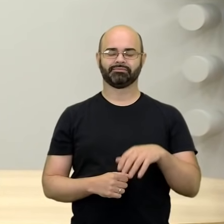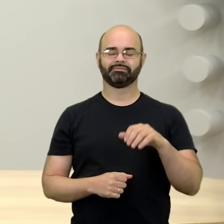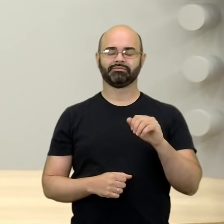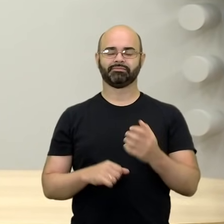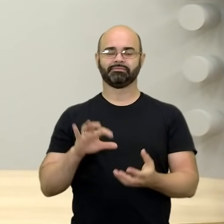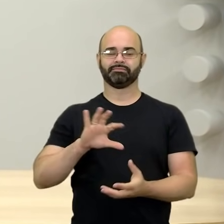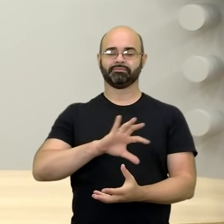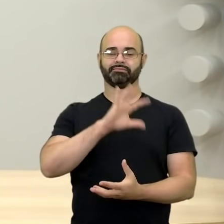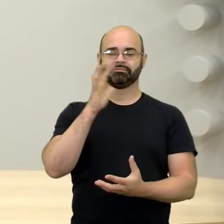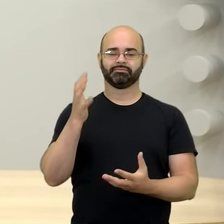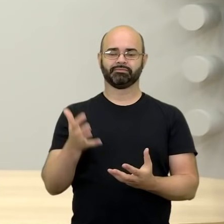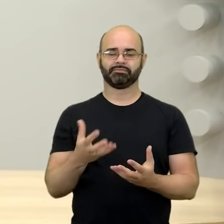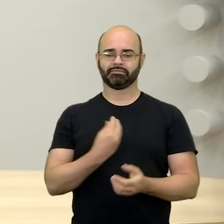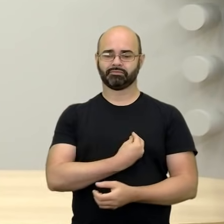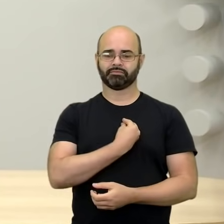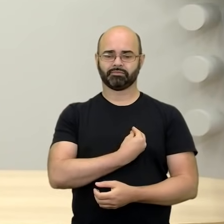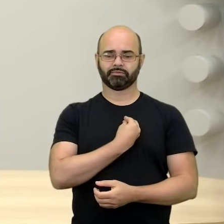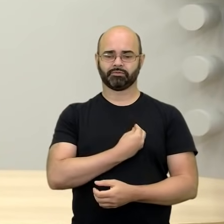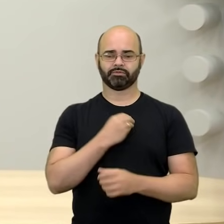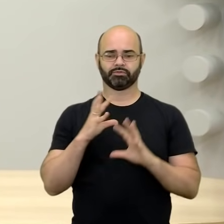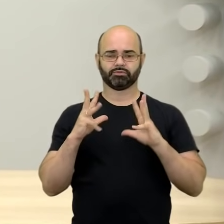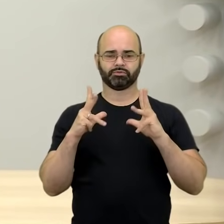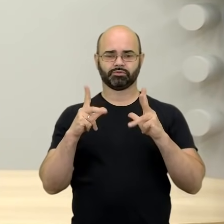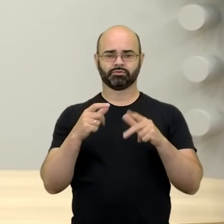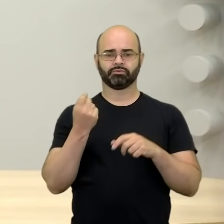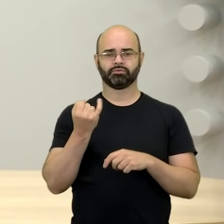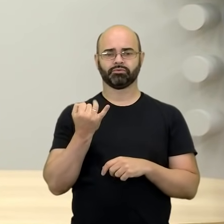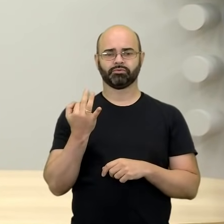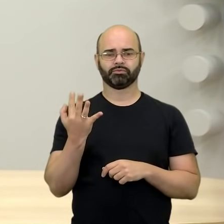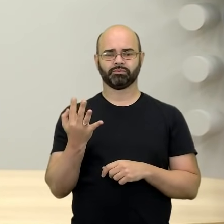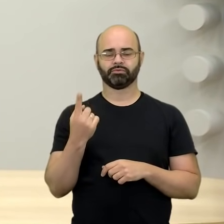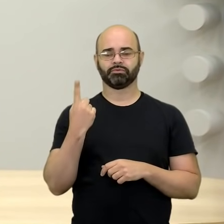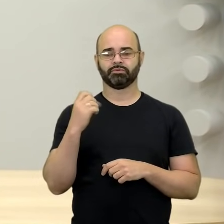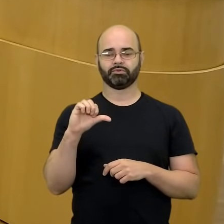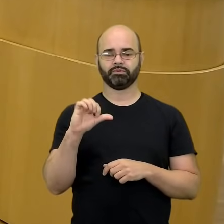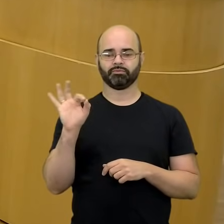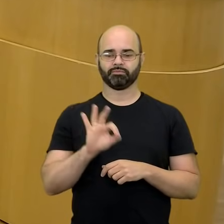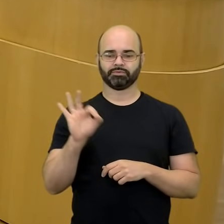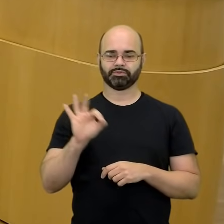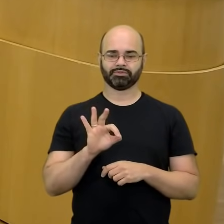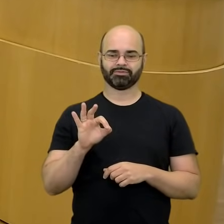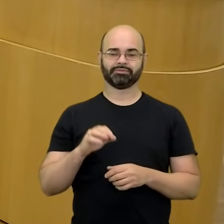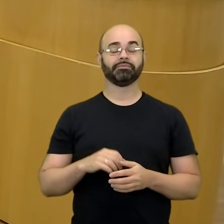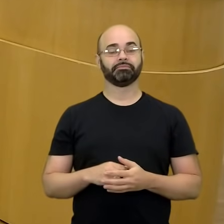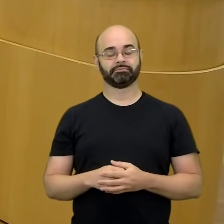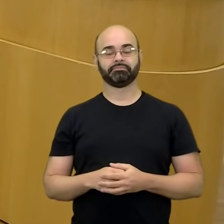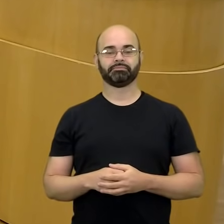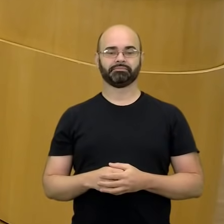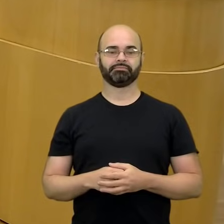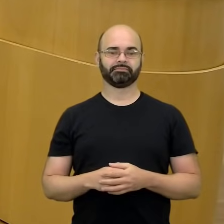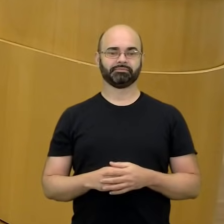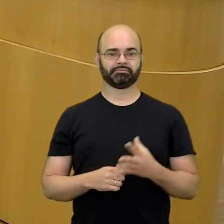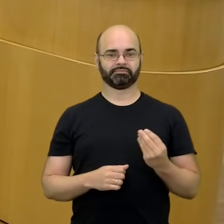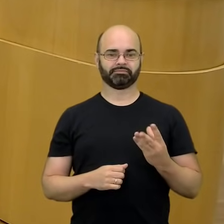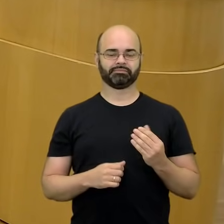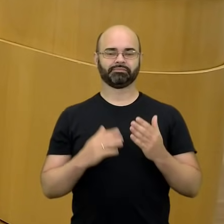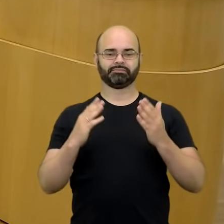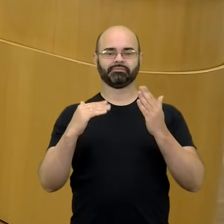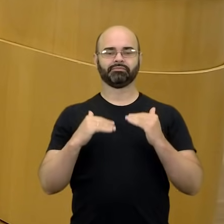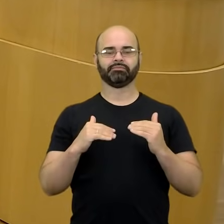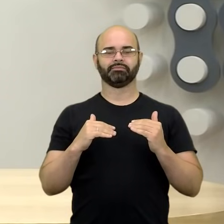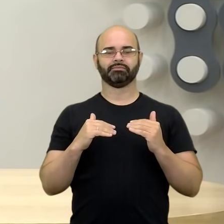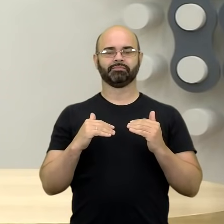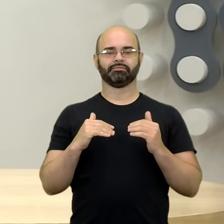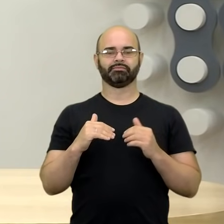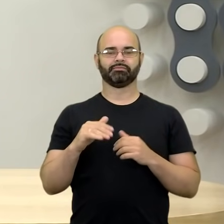toda vida que existe no planeta Terra sabe quanto dezenove por cento e nove porcento bastante agora menos teve aí